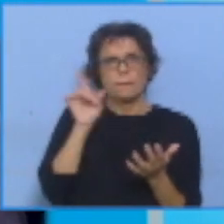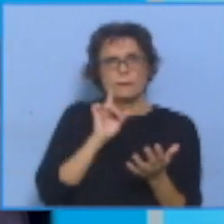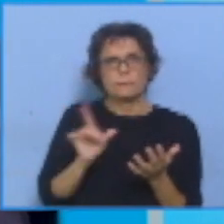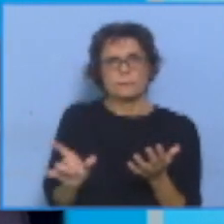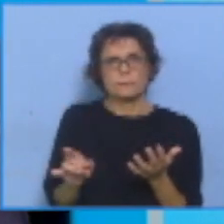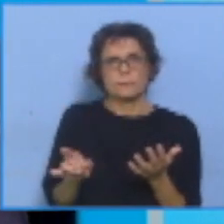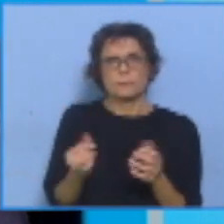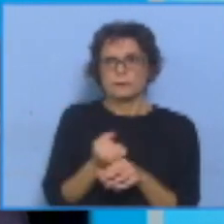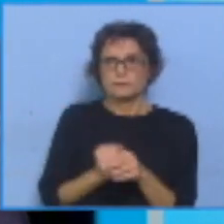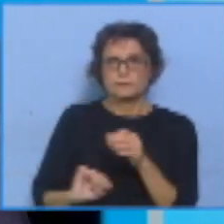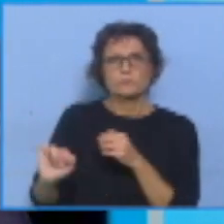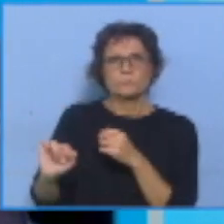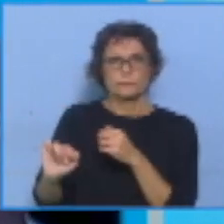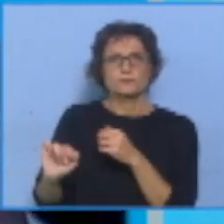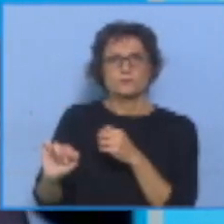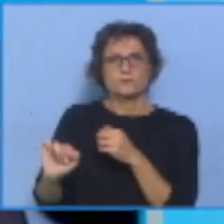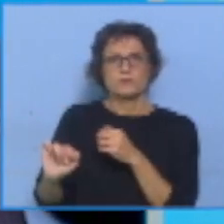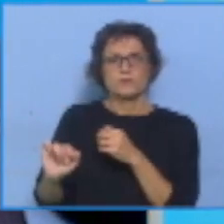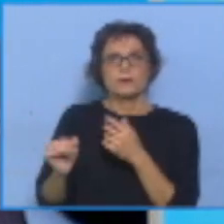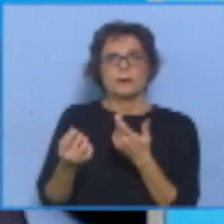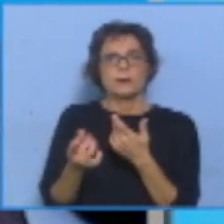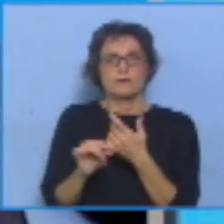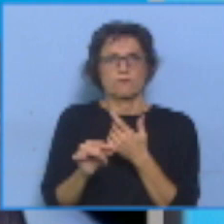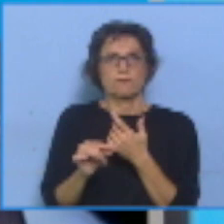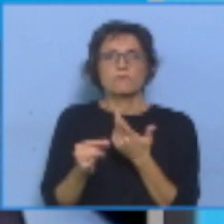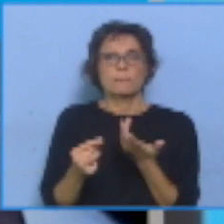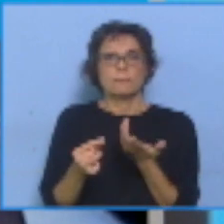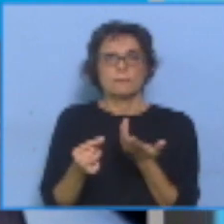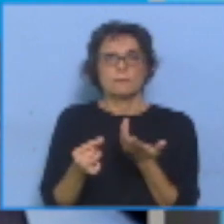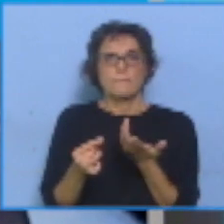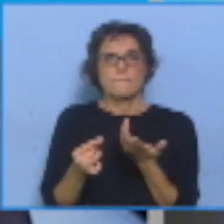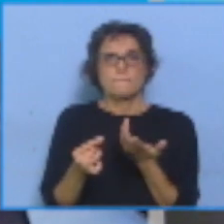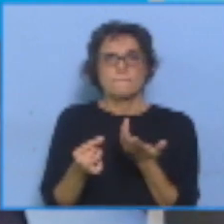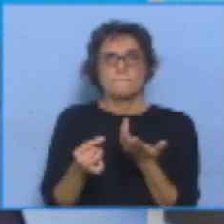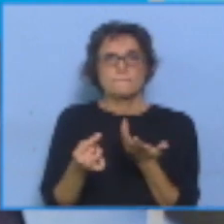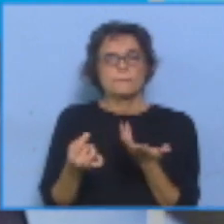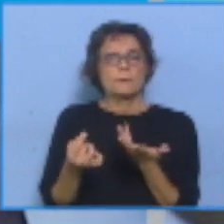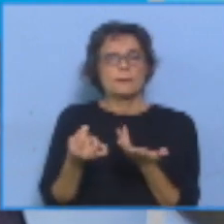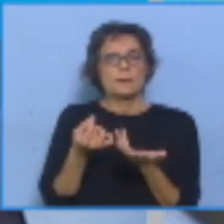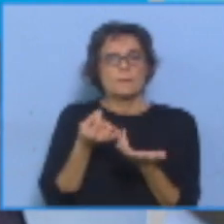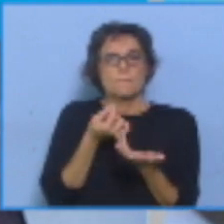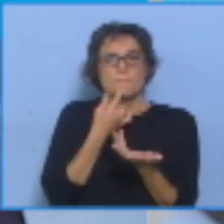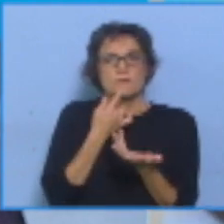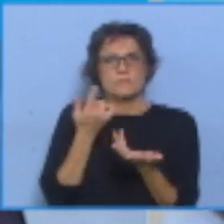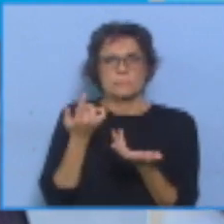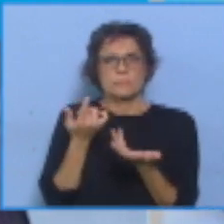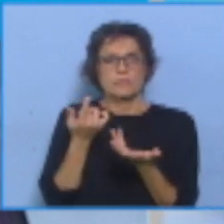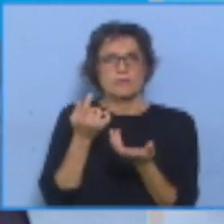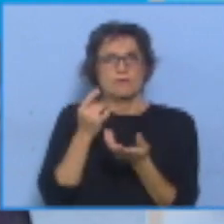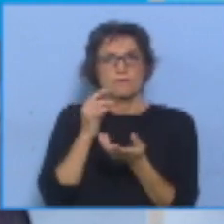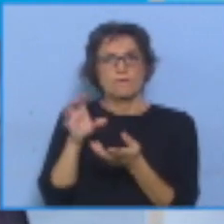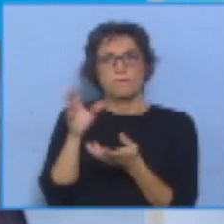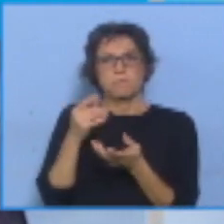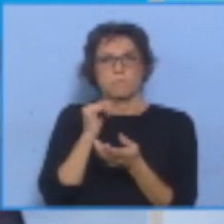sobretudo, por aquilo que ela pode gerar como uma espécie de passagem de testemunho